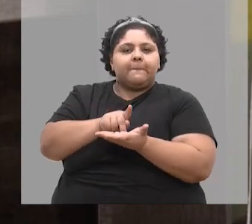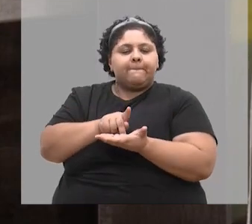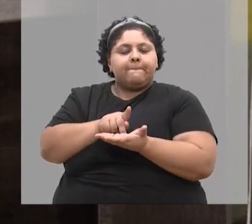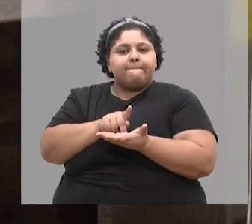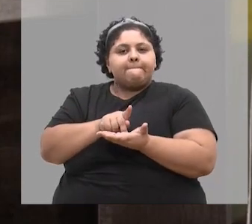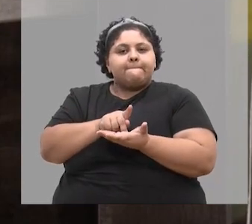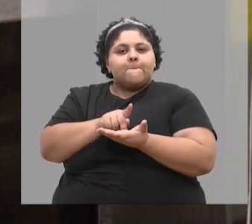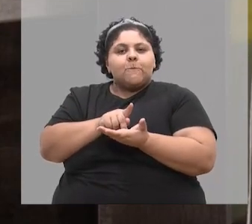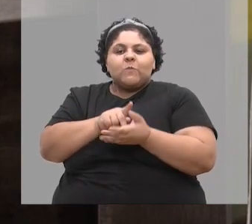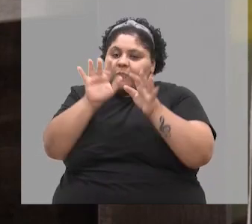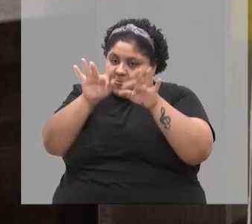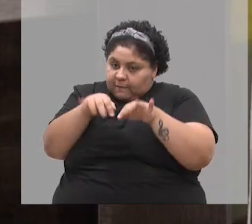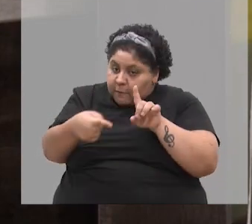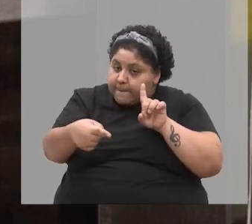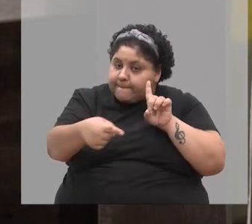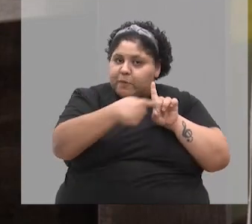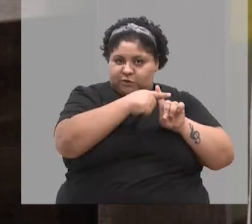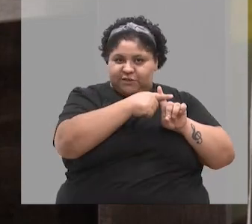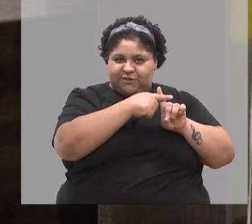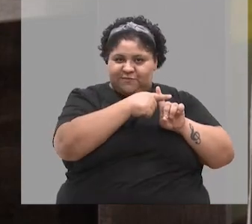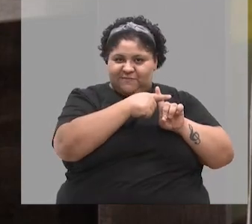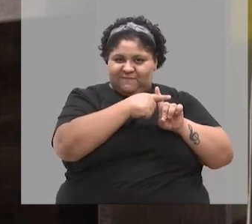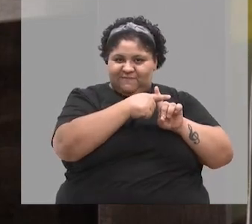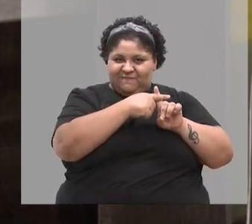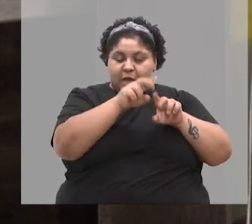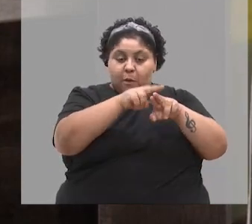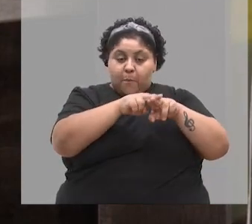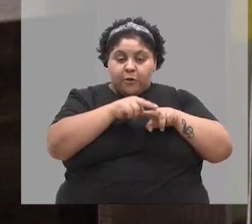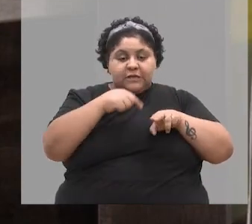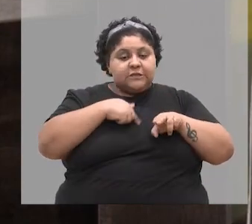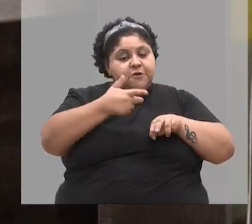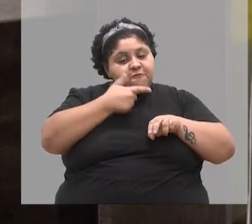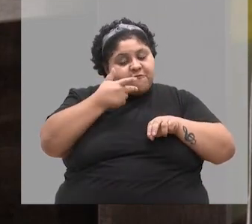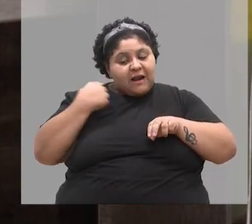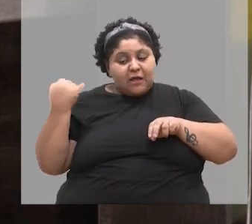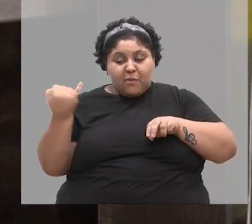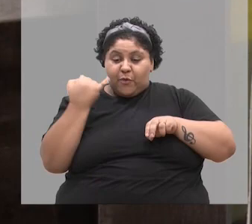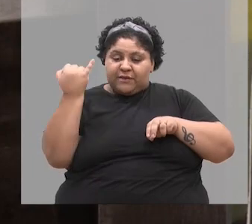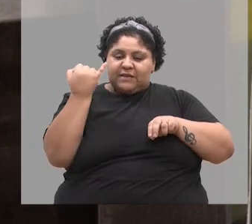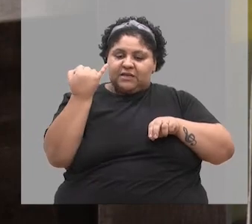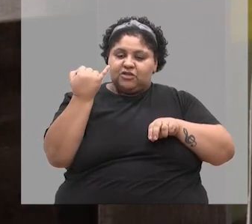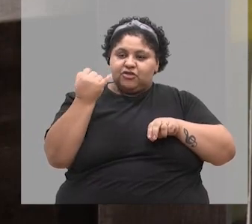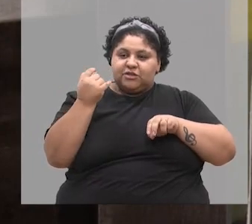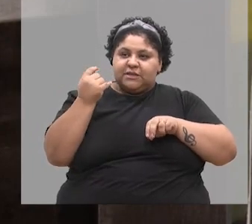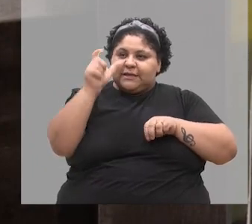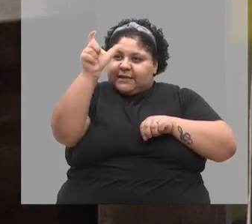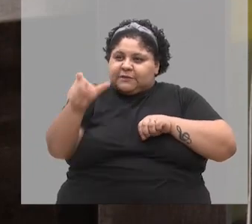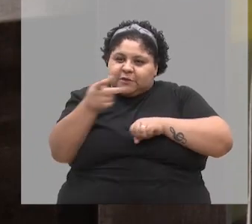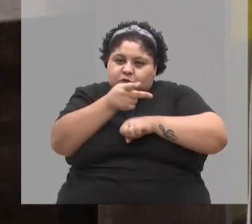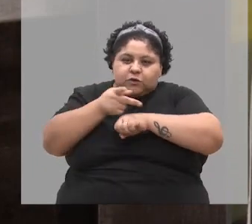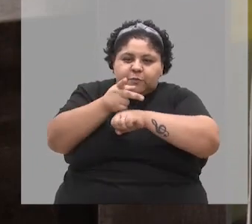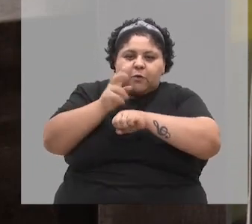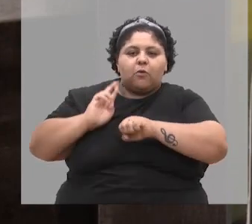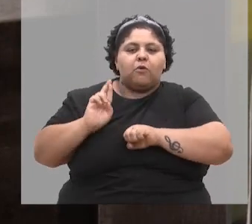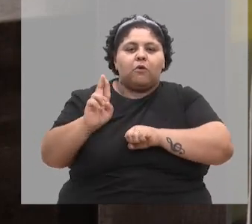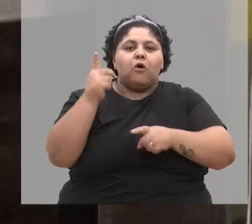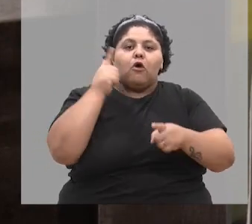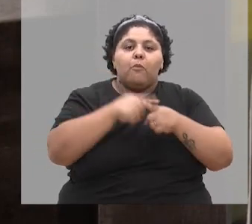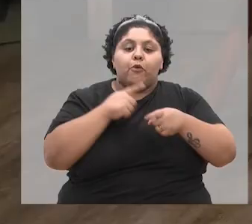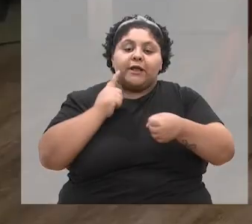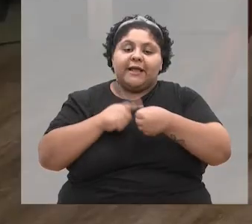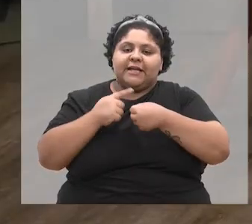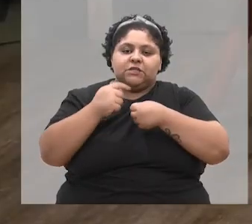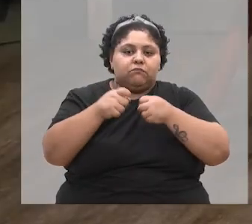isso tenha, de fato, né, um desfecho positivo. Então, por isso que eu falo, assim, o quanto é importante que as pessoas procurem os